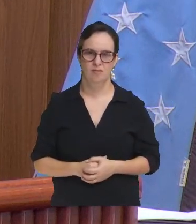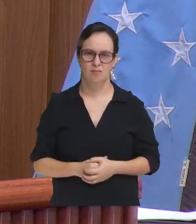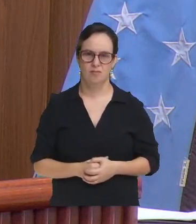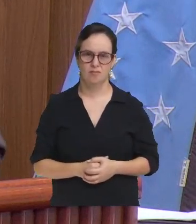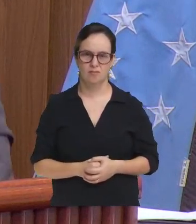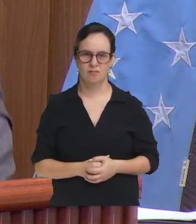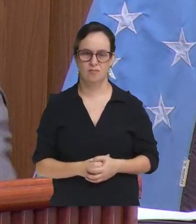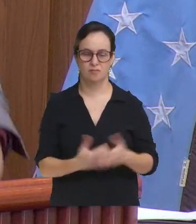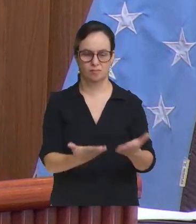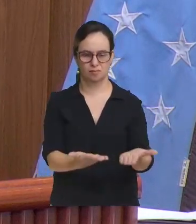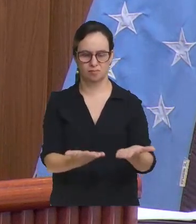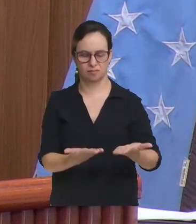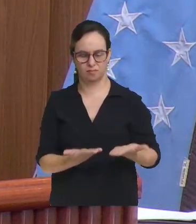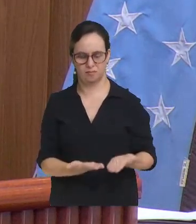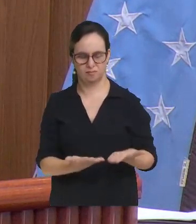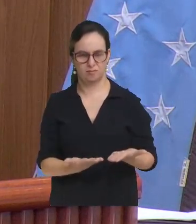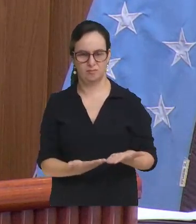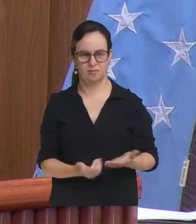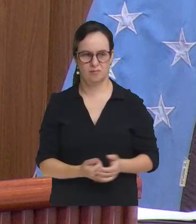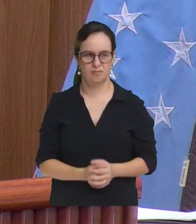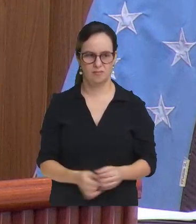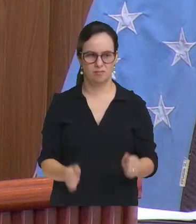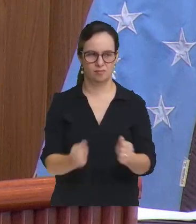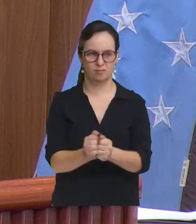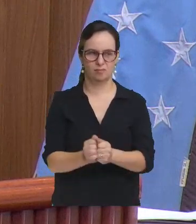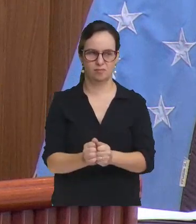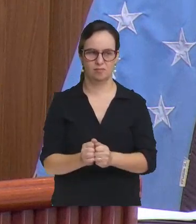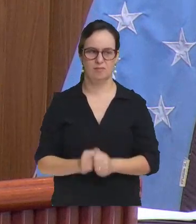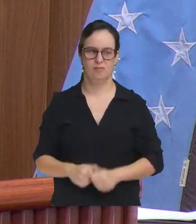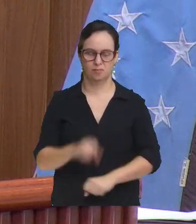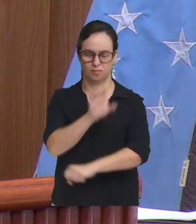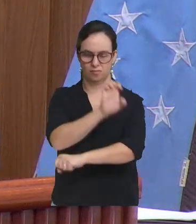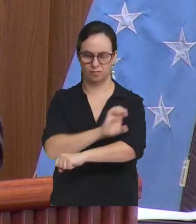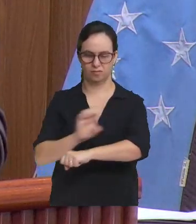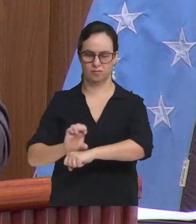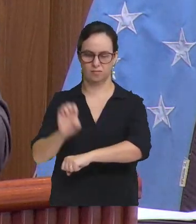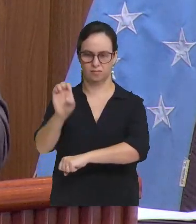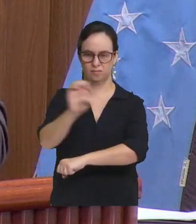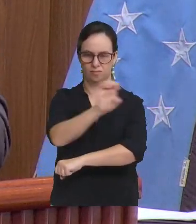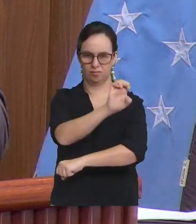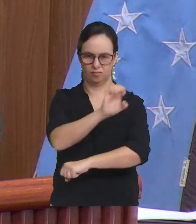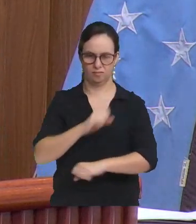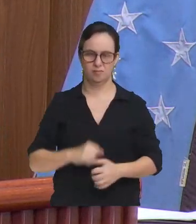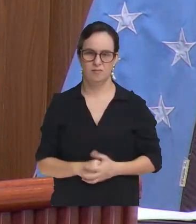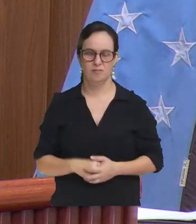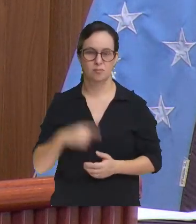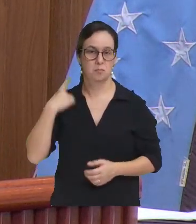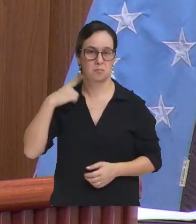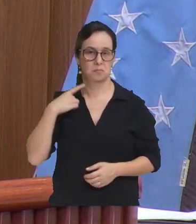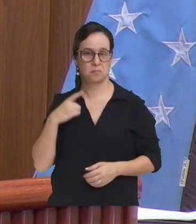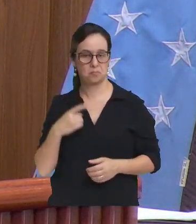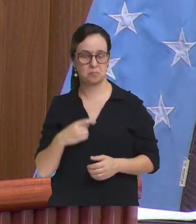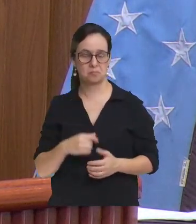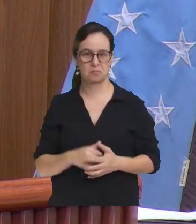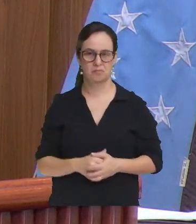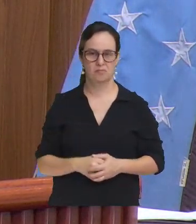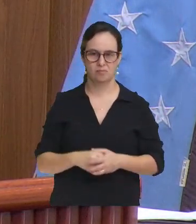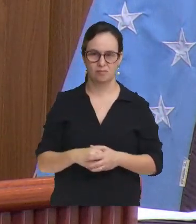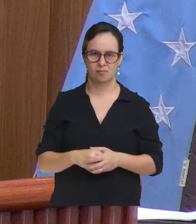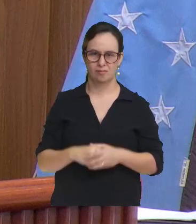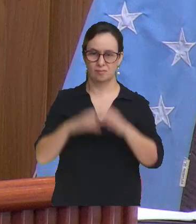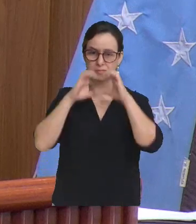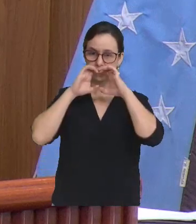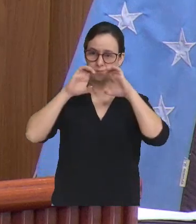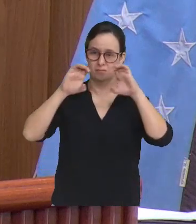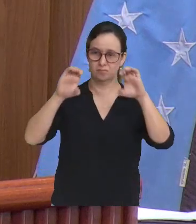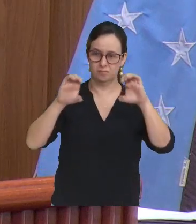poder, juntamente com os estagiários da FEMA, nós temos estagiário de Direito, nós temos estagiário da Comunicação, nós temos estagiários em outras